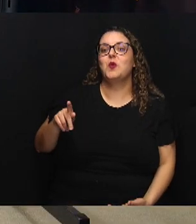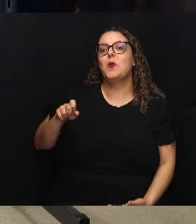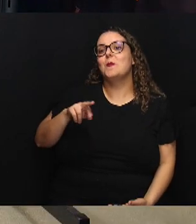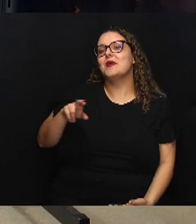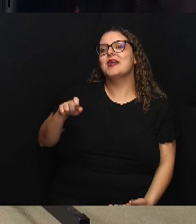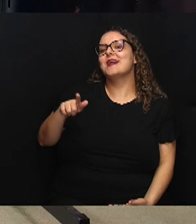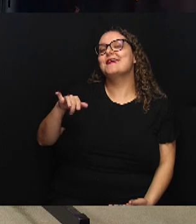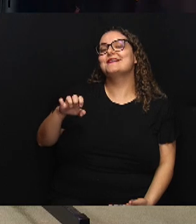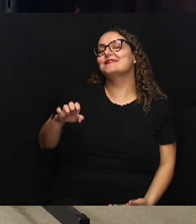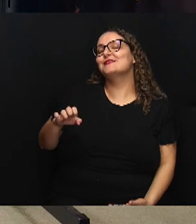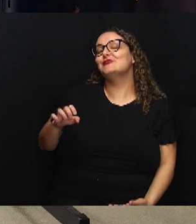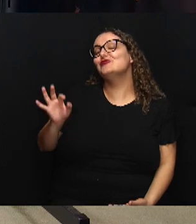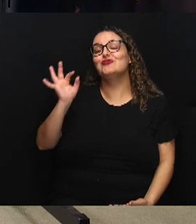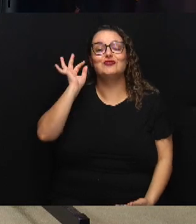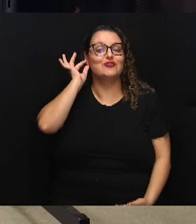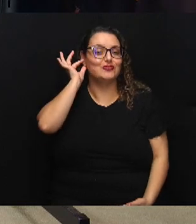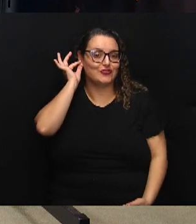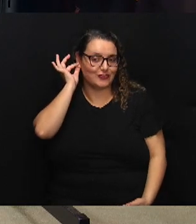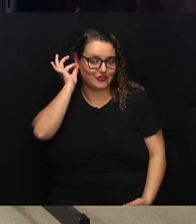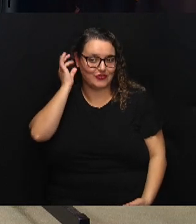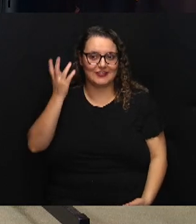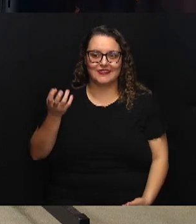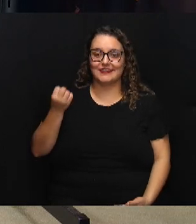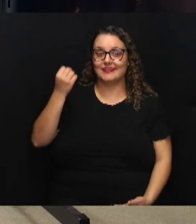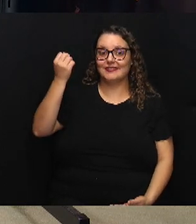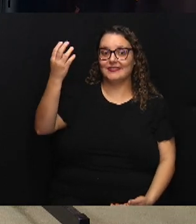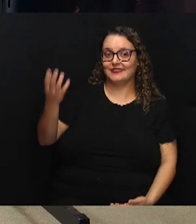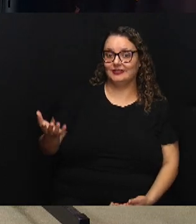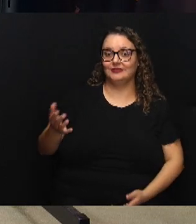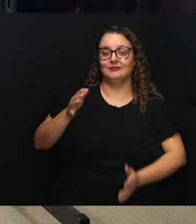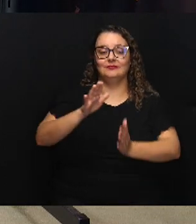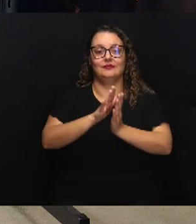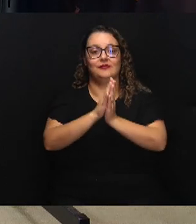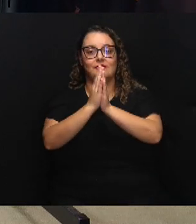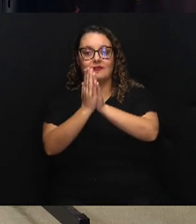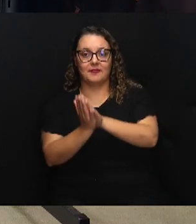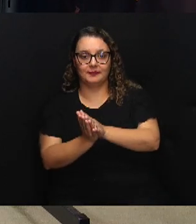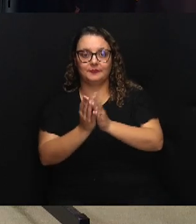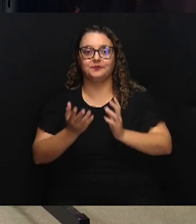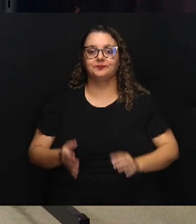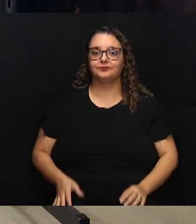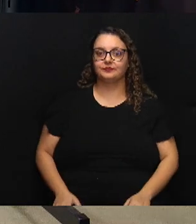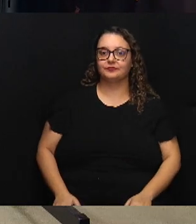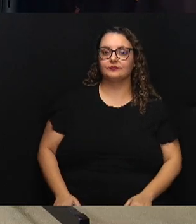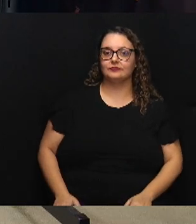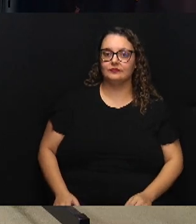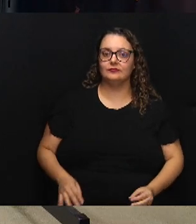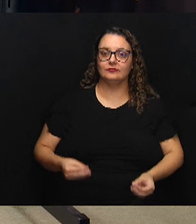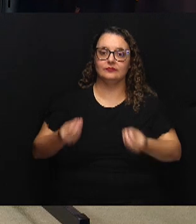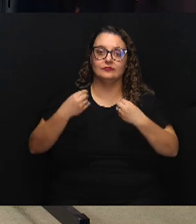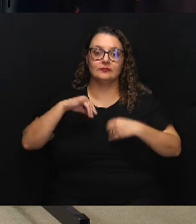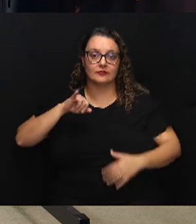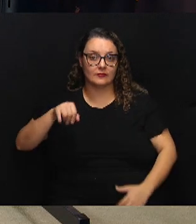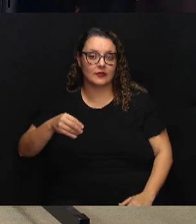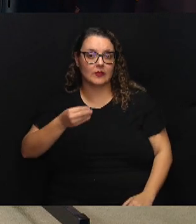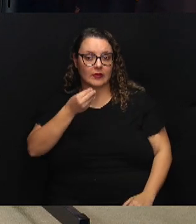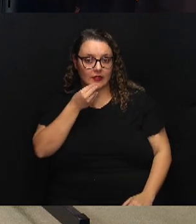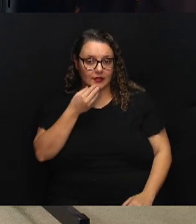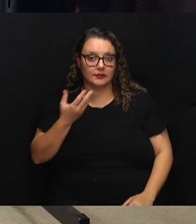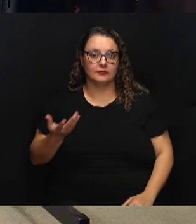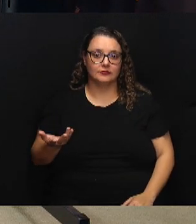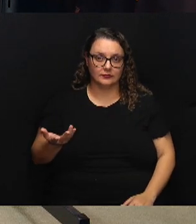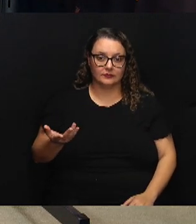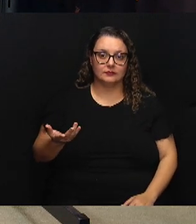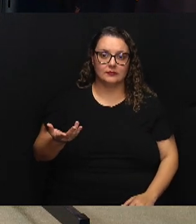né? E a viagem em si, o intercâmbio, traz para a gente aí a oportunidade de sair